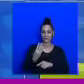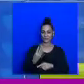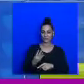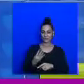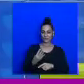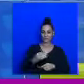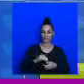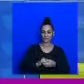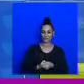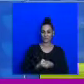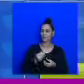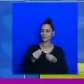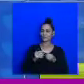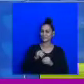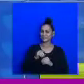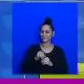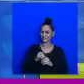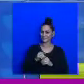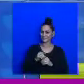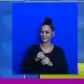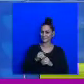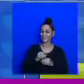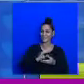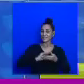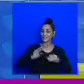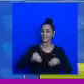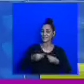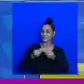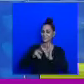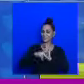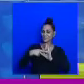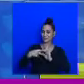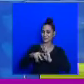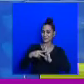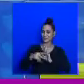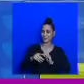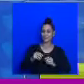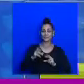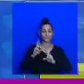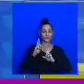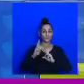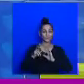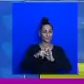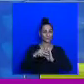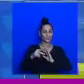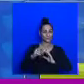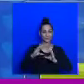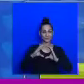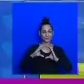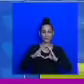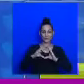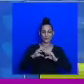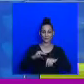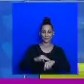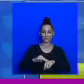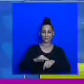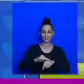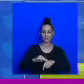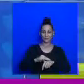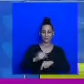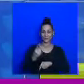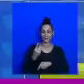24. Como é que você está indo, hein? Este prêmio pode sair para você. Estamos na torcida. Bola marrom